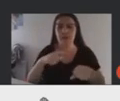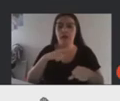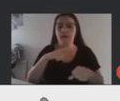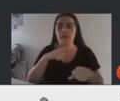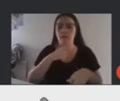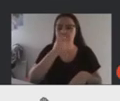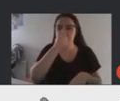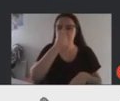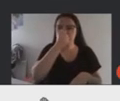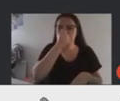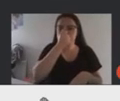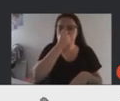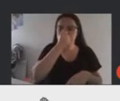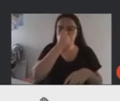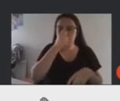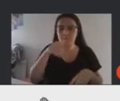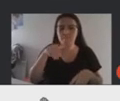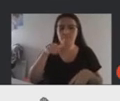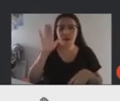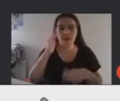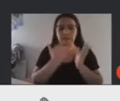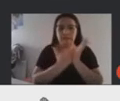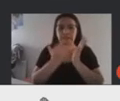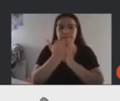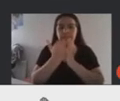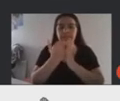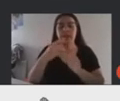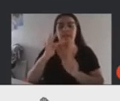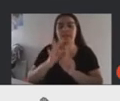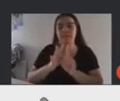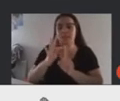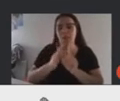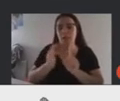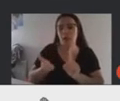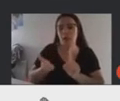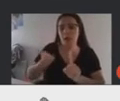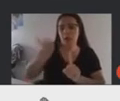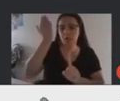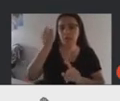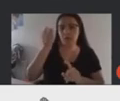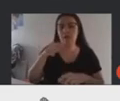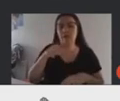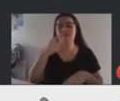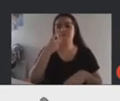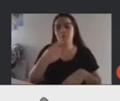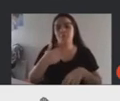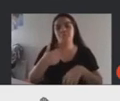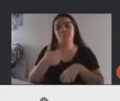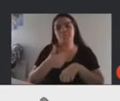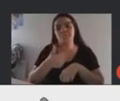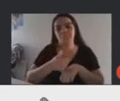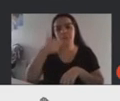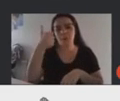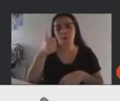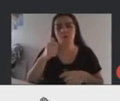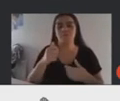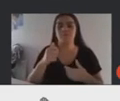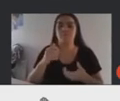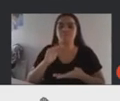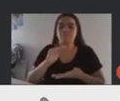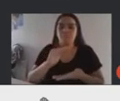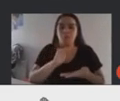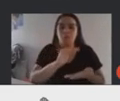pressão propicia um aumento da temperatura no sistema, o que melhora a digestão de algumas